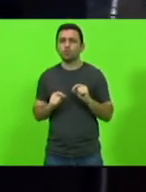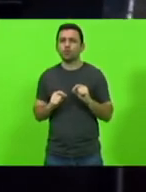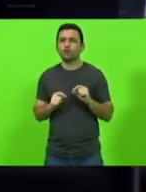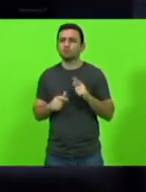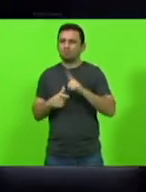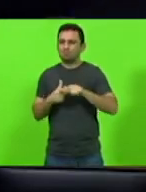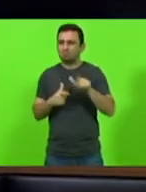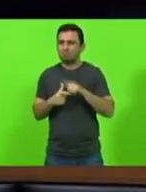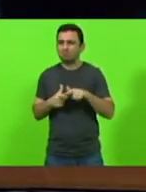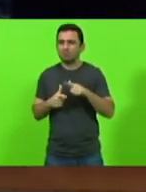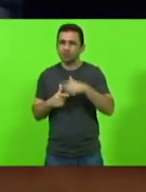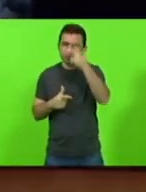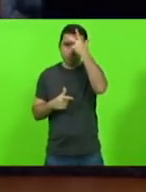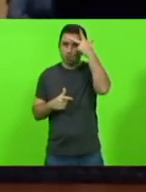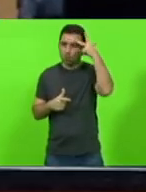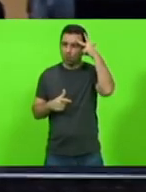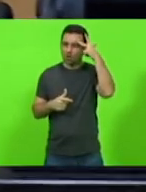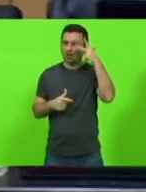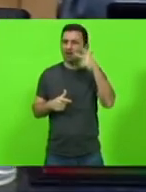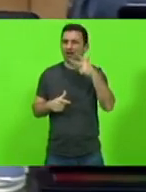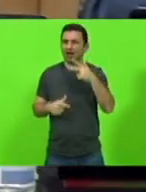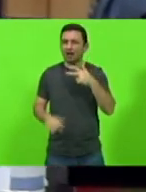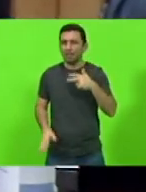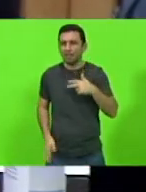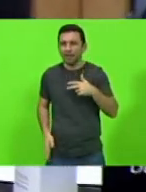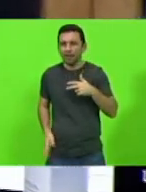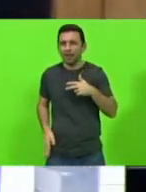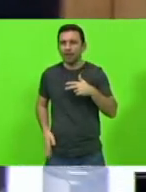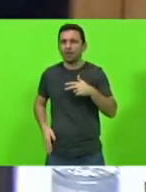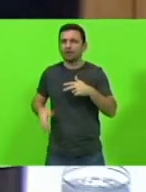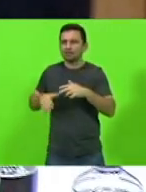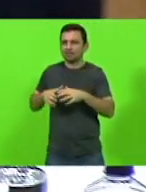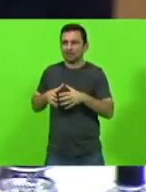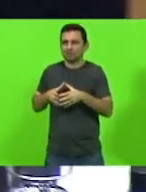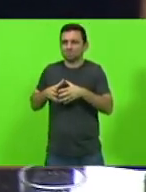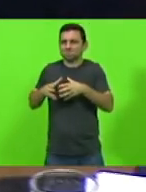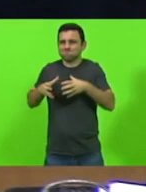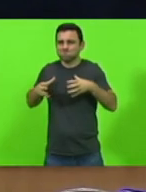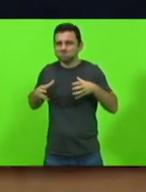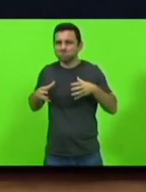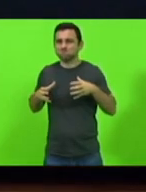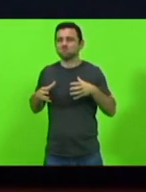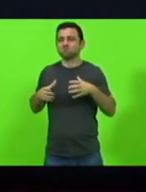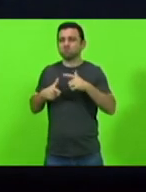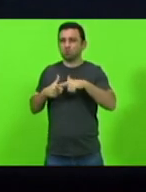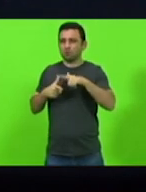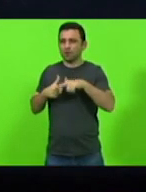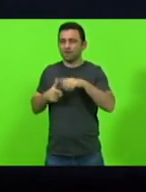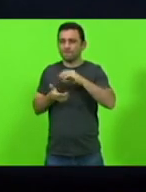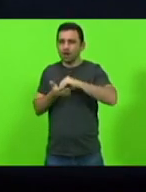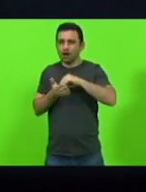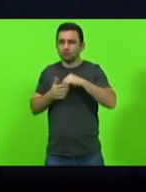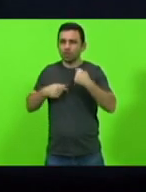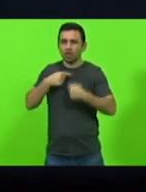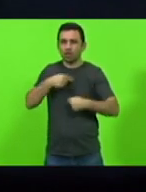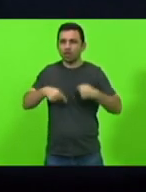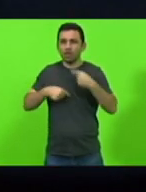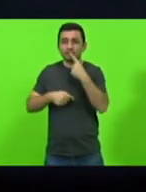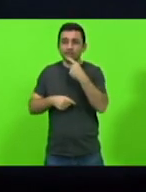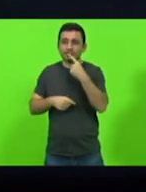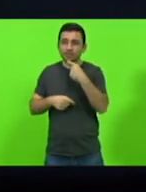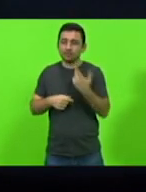problemáticas uma pessoa que uma perna inchada e com falta de circulação então te precisa ter essa compreensão